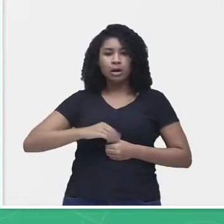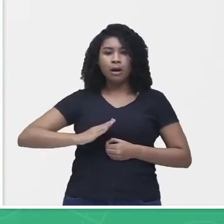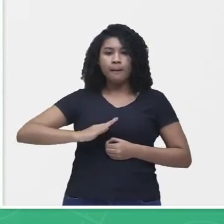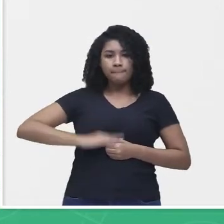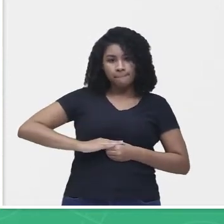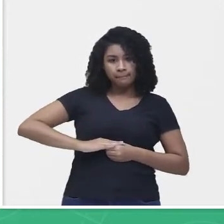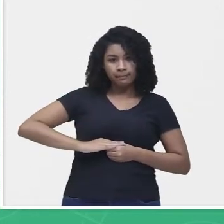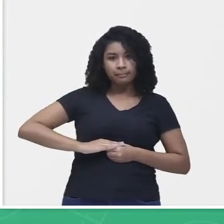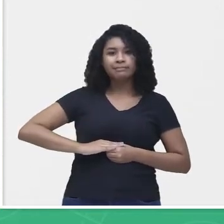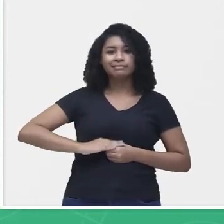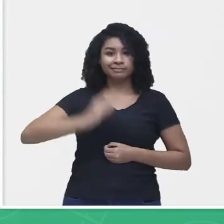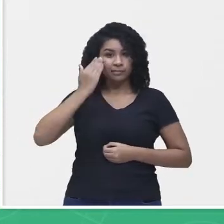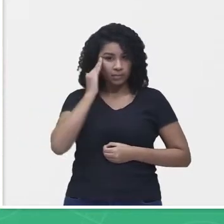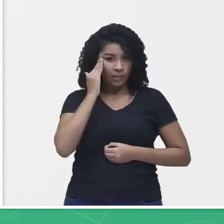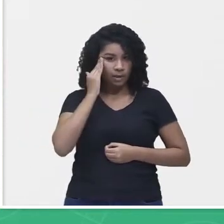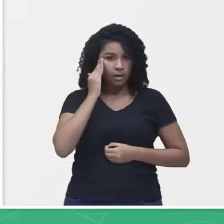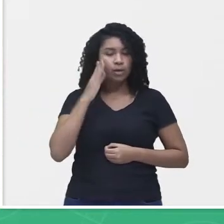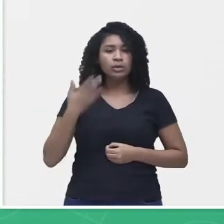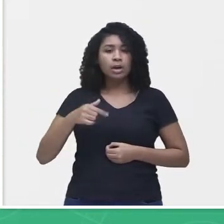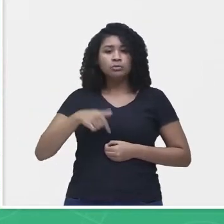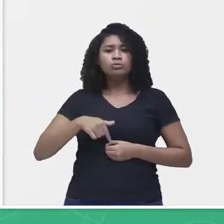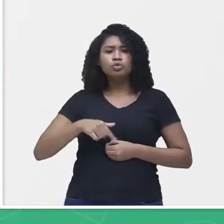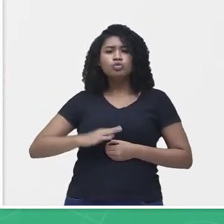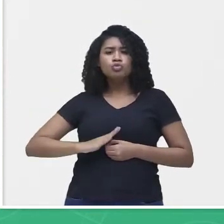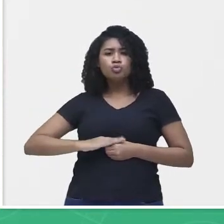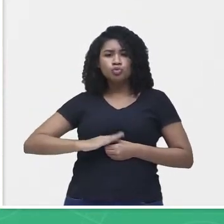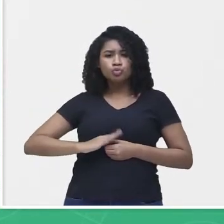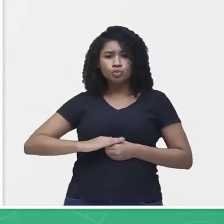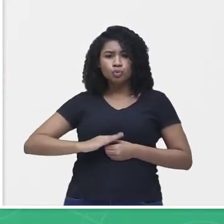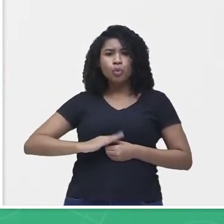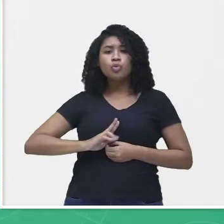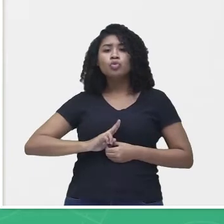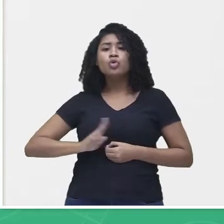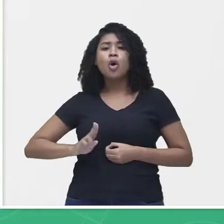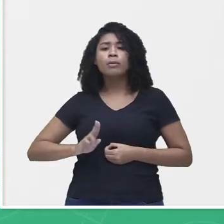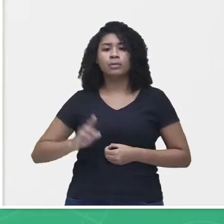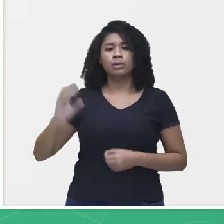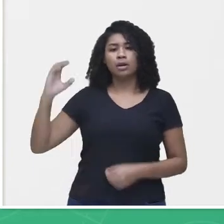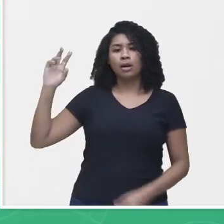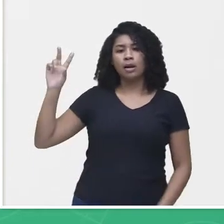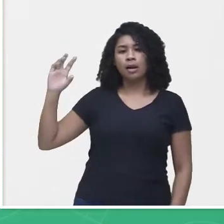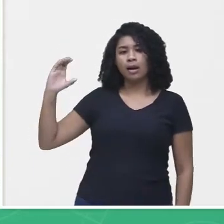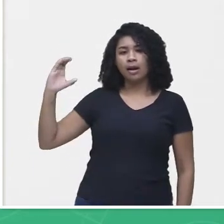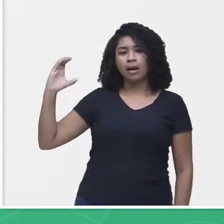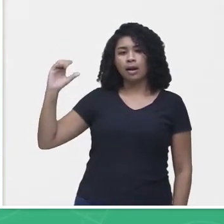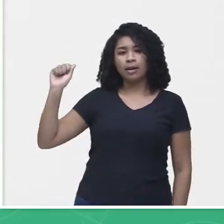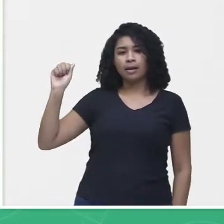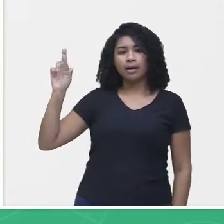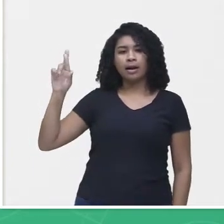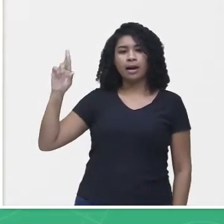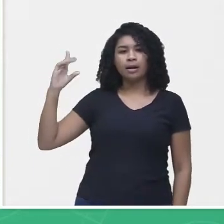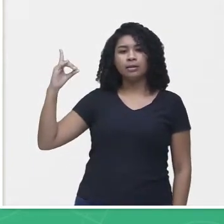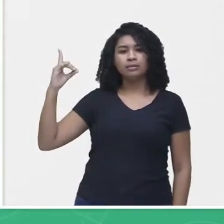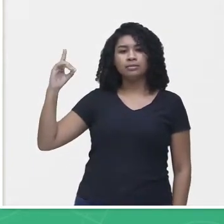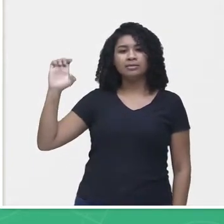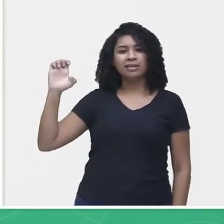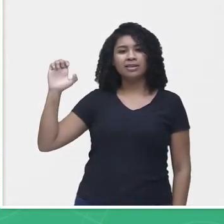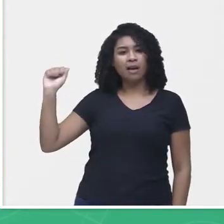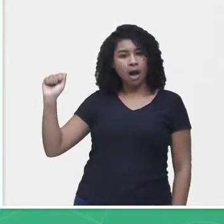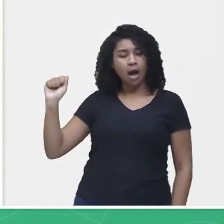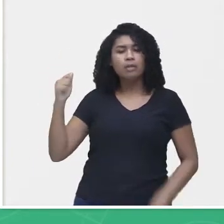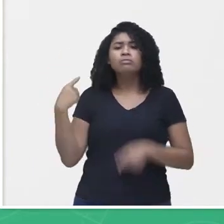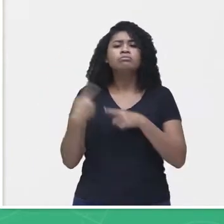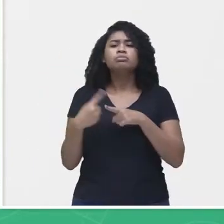nome dessa válvula é cárdia, porque está perto do coração. E tem uma informação importante. Quando a gente